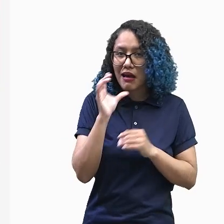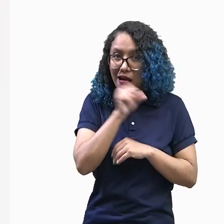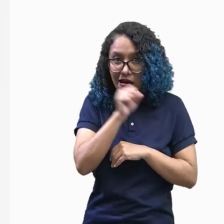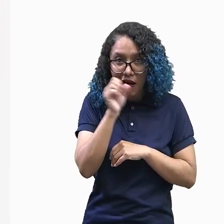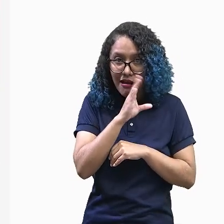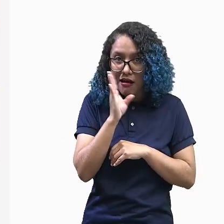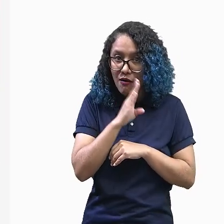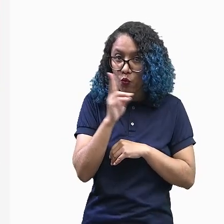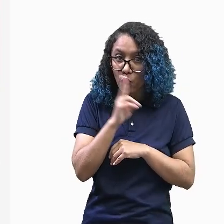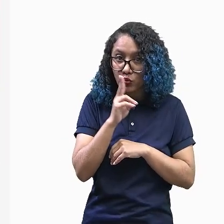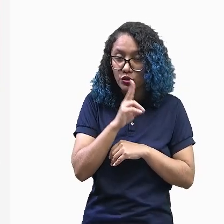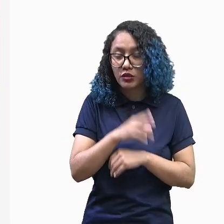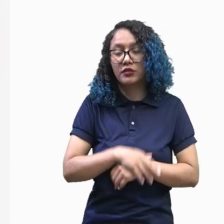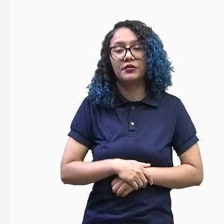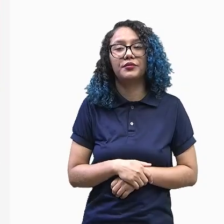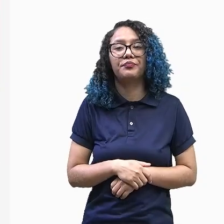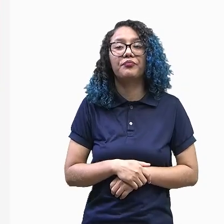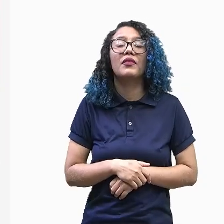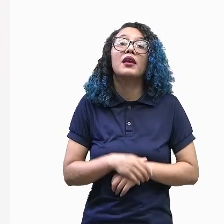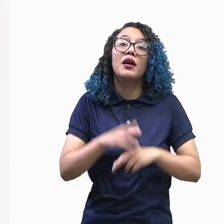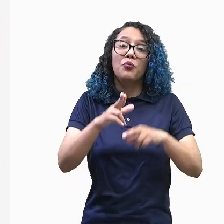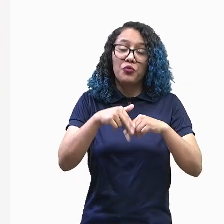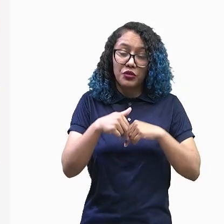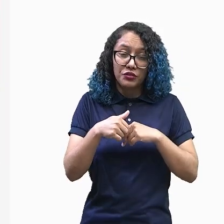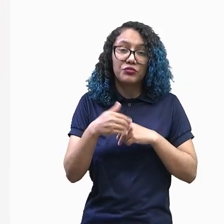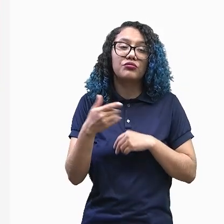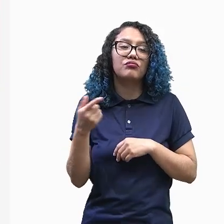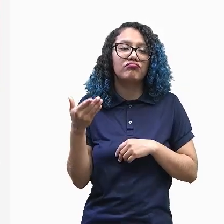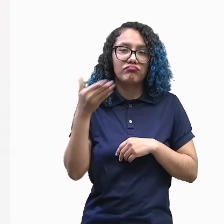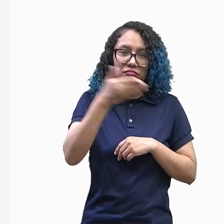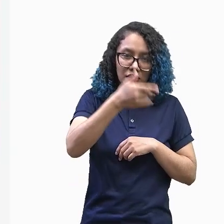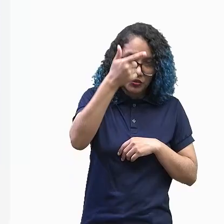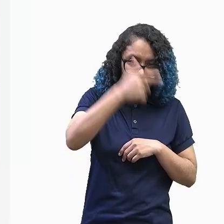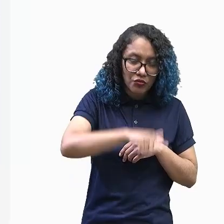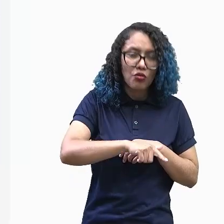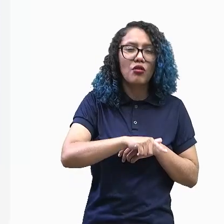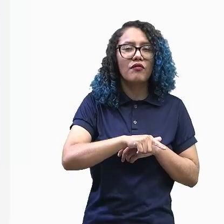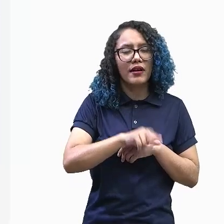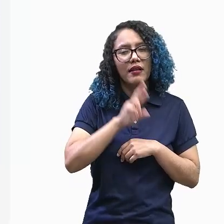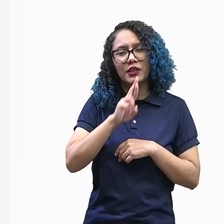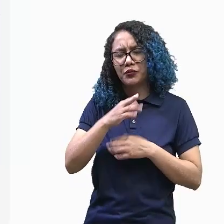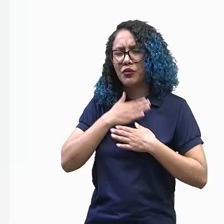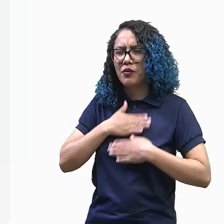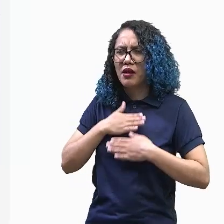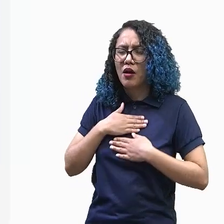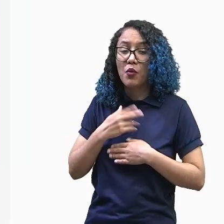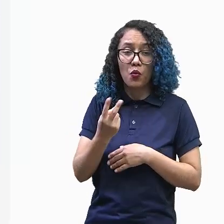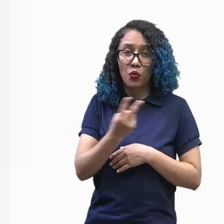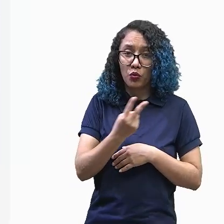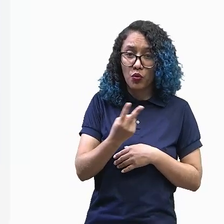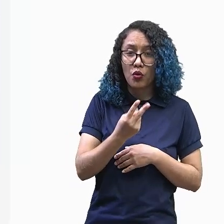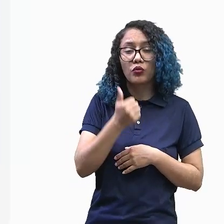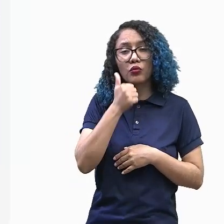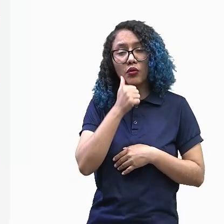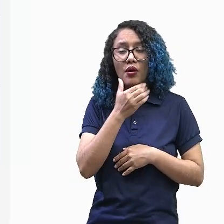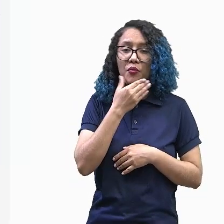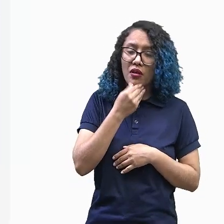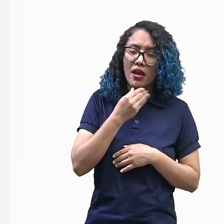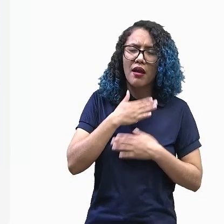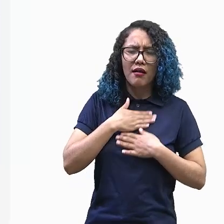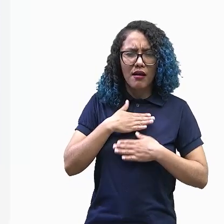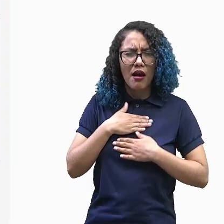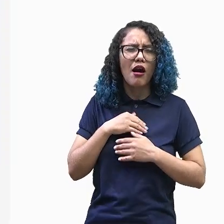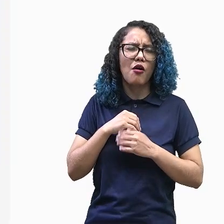eles procuraram uma cartomante novamente, né, que dizia que estava tudo bem, tanto a Rita quanto o Camilo, e